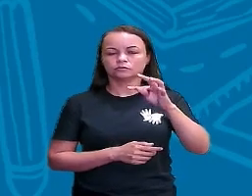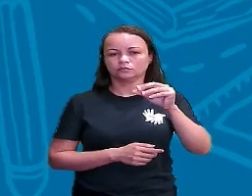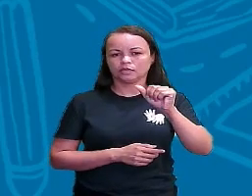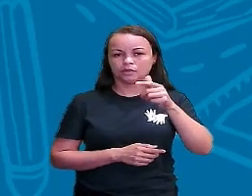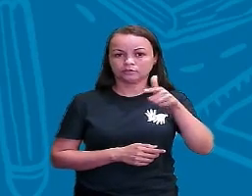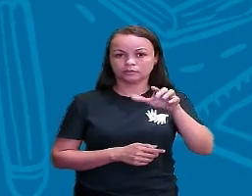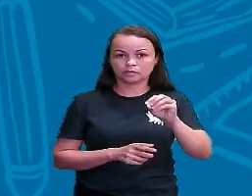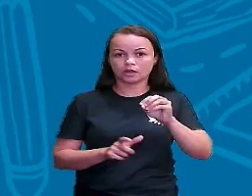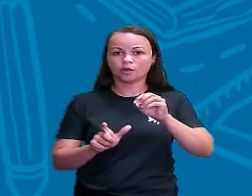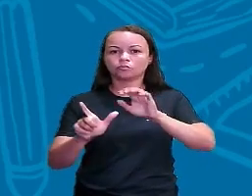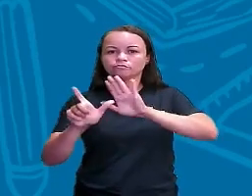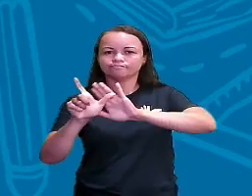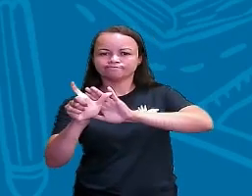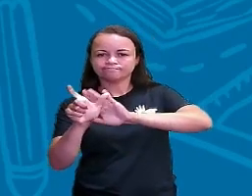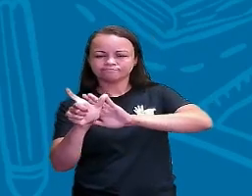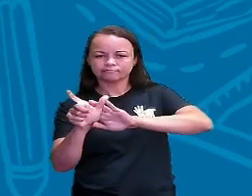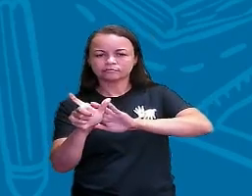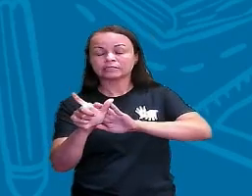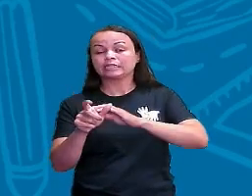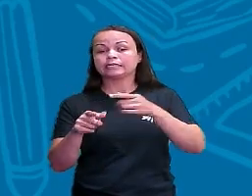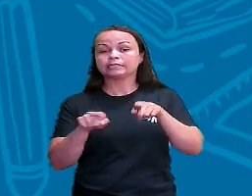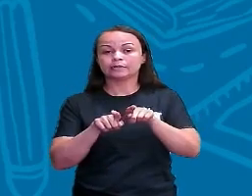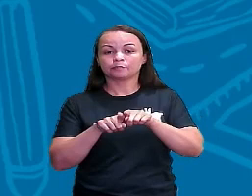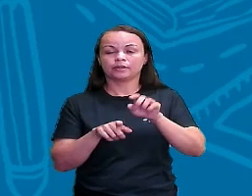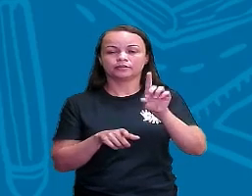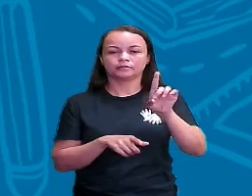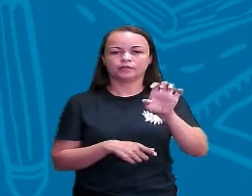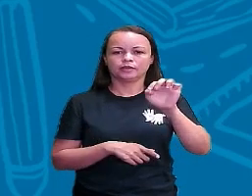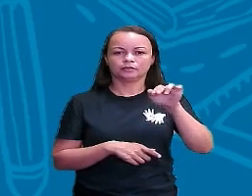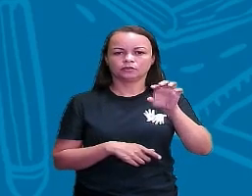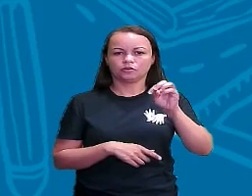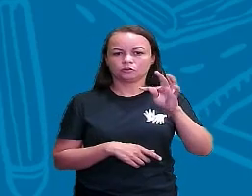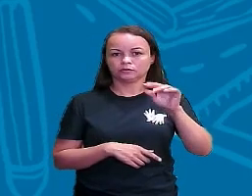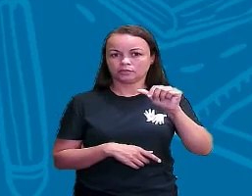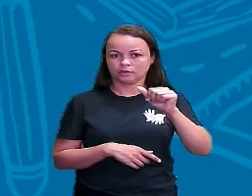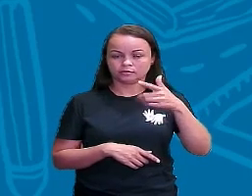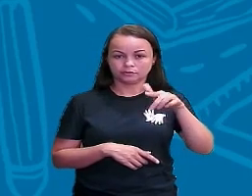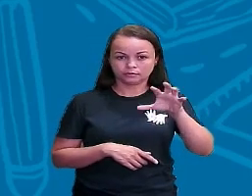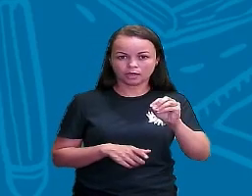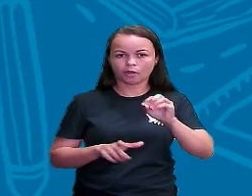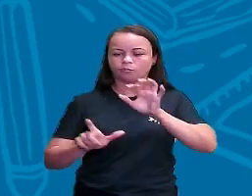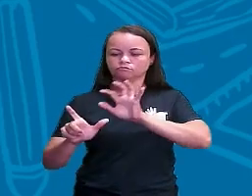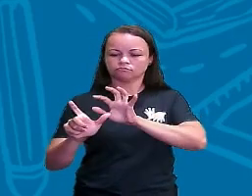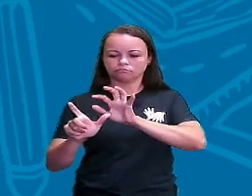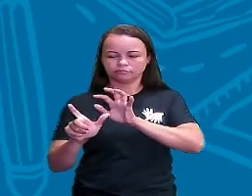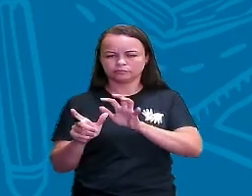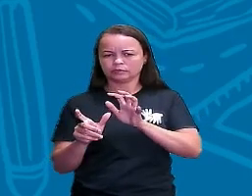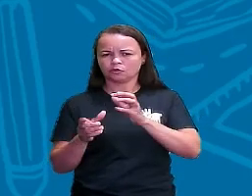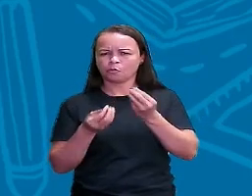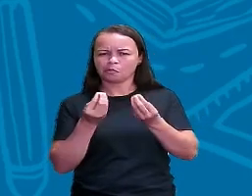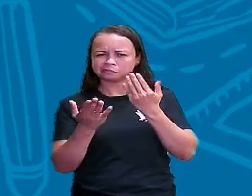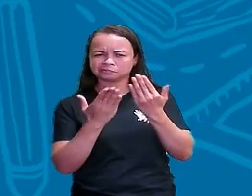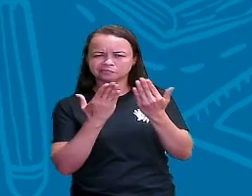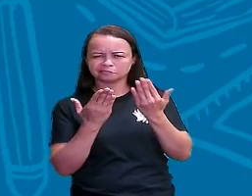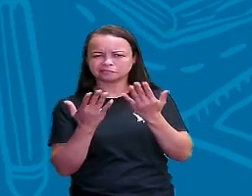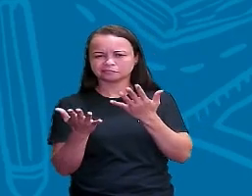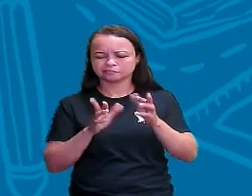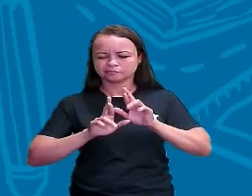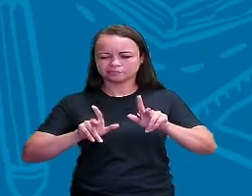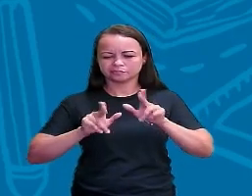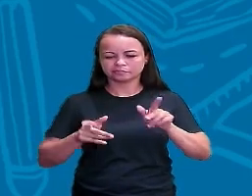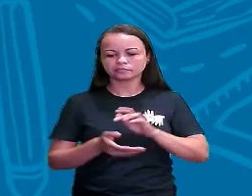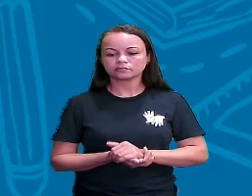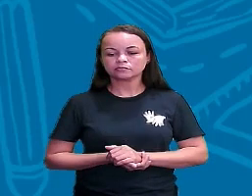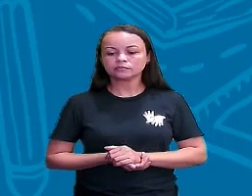denotação, certo? Comparar aí um pouco, saber as diferenças. Bom, o sentido conotativo